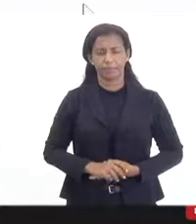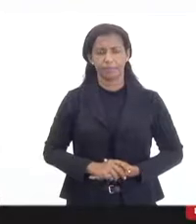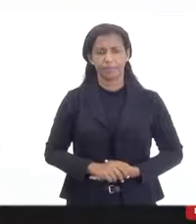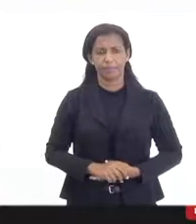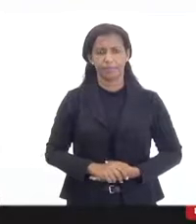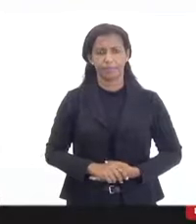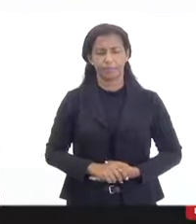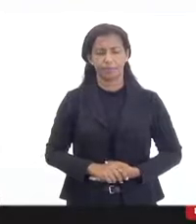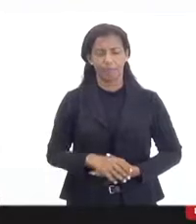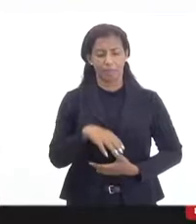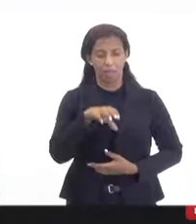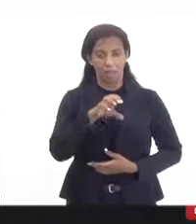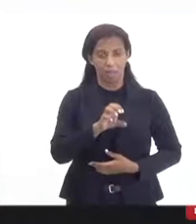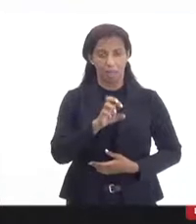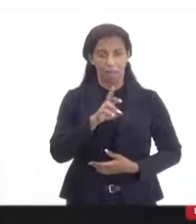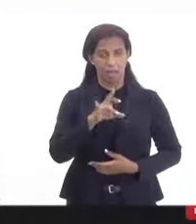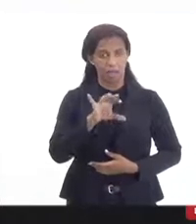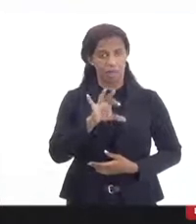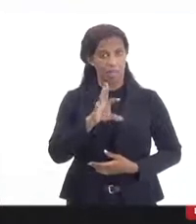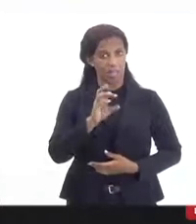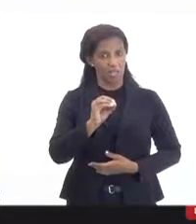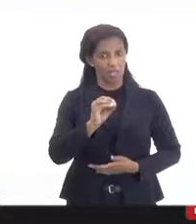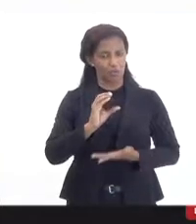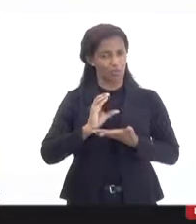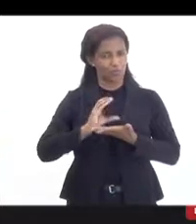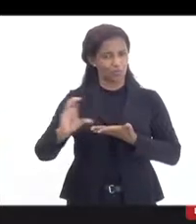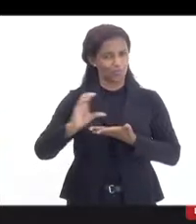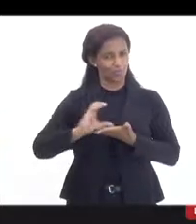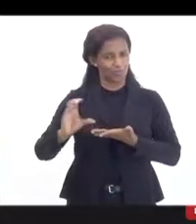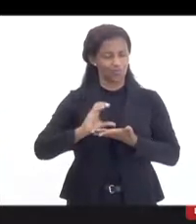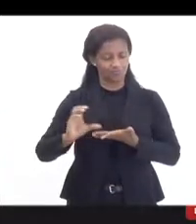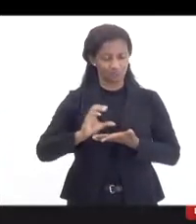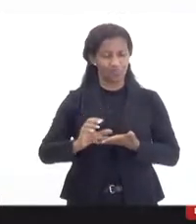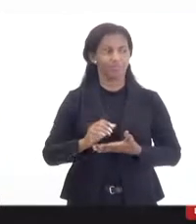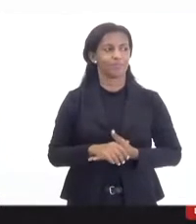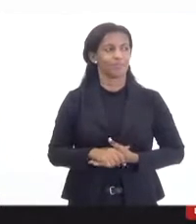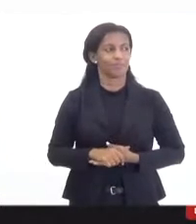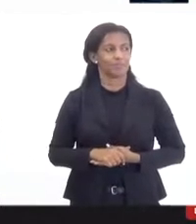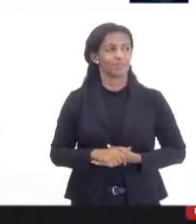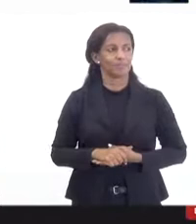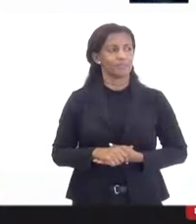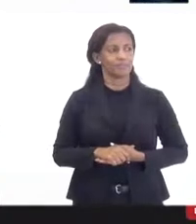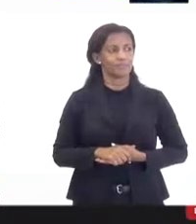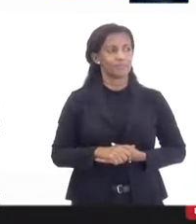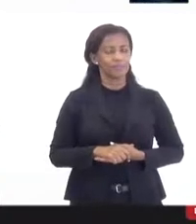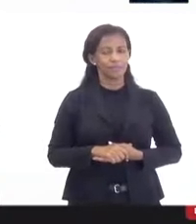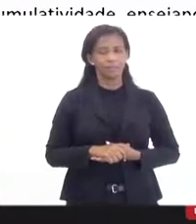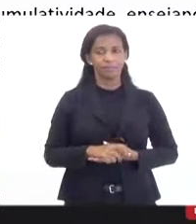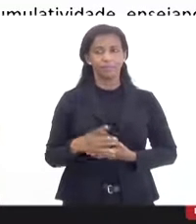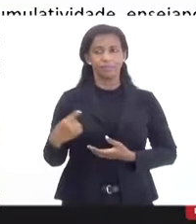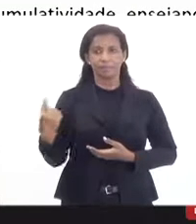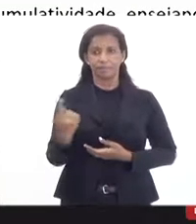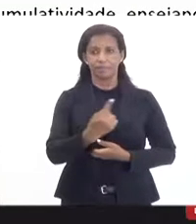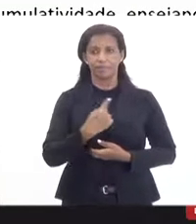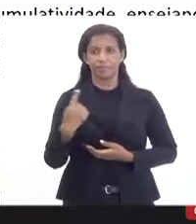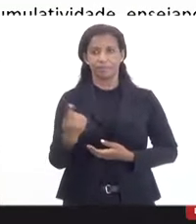Questão de crédito, que eu acho que é um dos nossos maiores contenciosos, né? A gente tem,